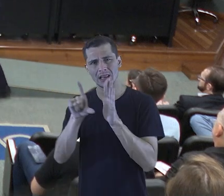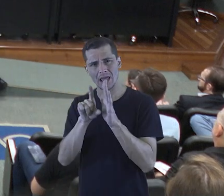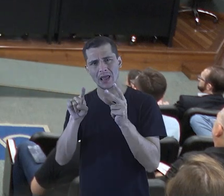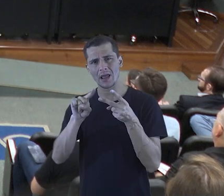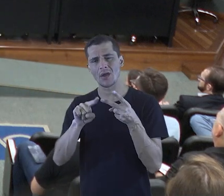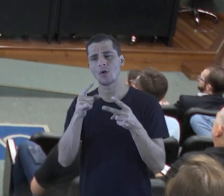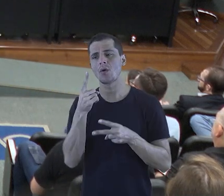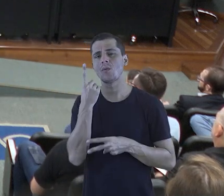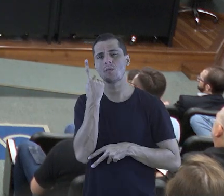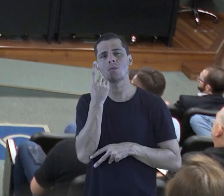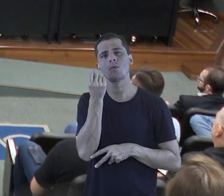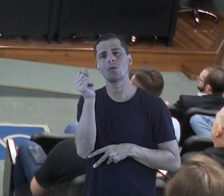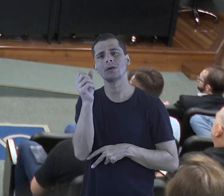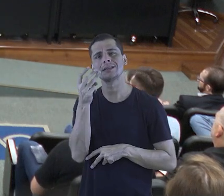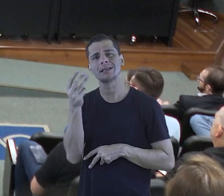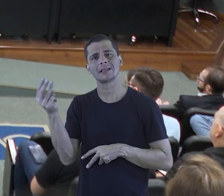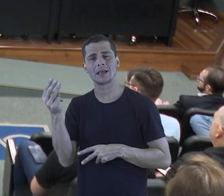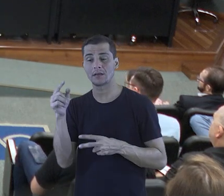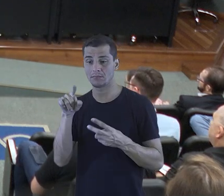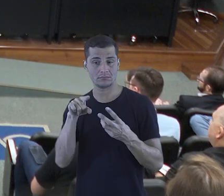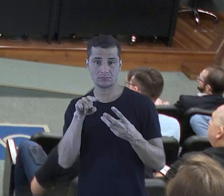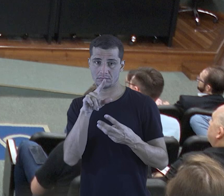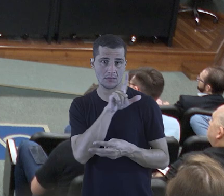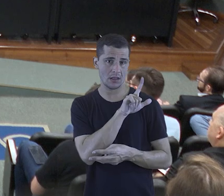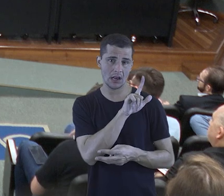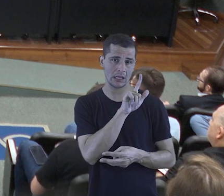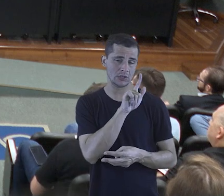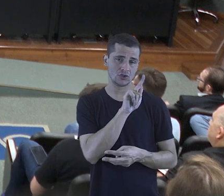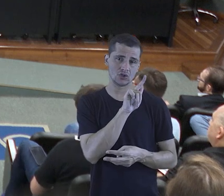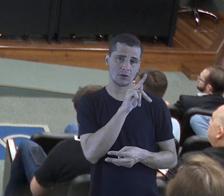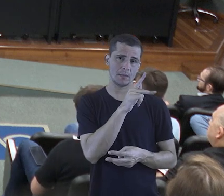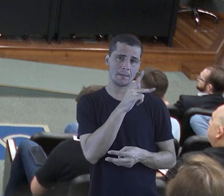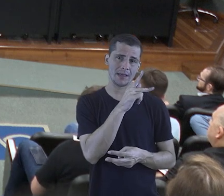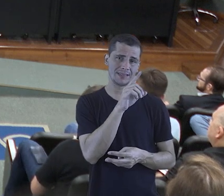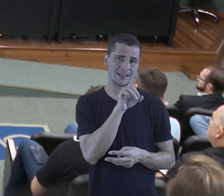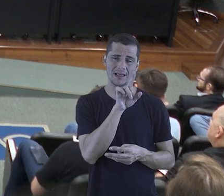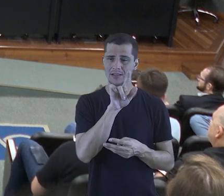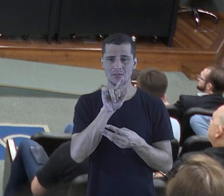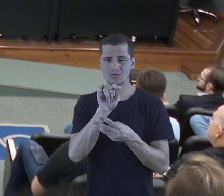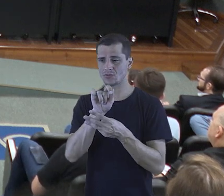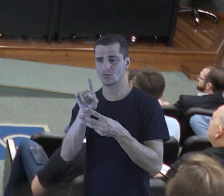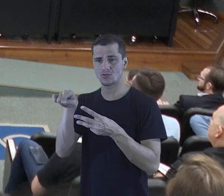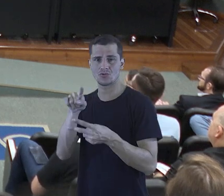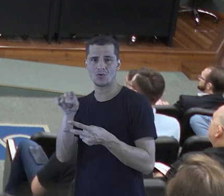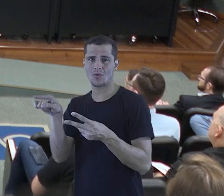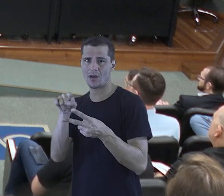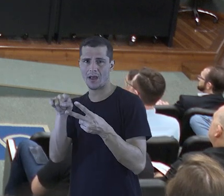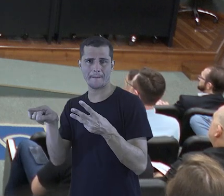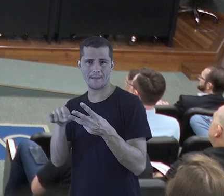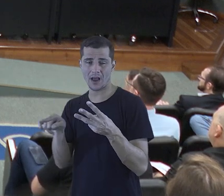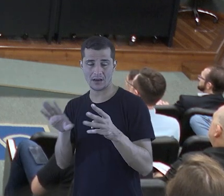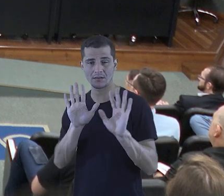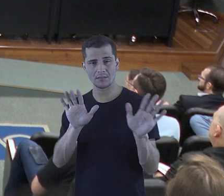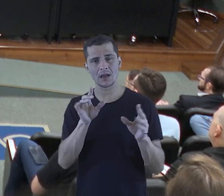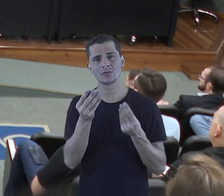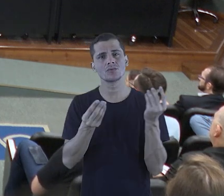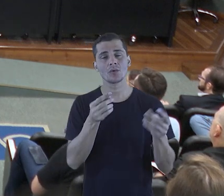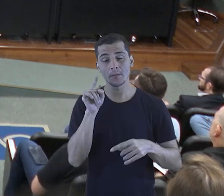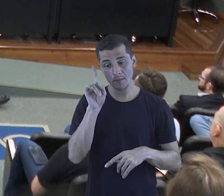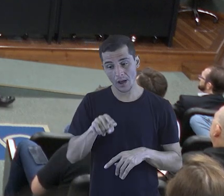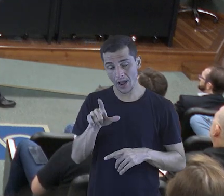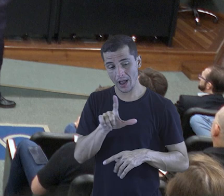8666? Não. Revoga a Lei 14.133, que vai estar vigente a partir de janeiro de 2024?